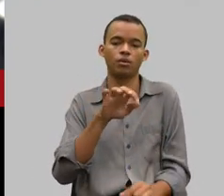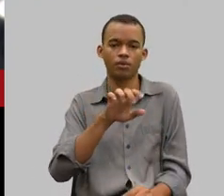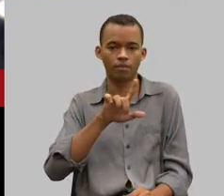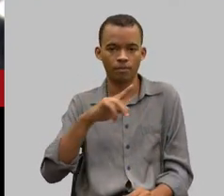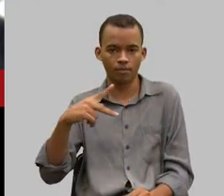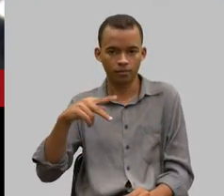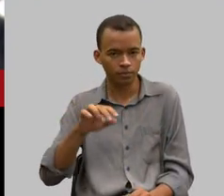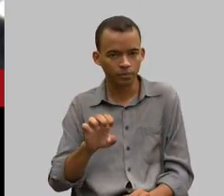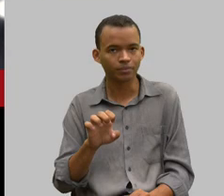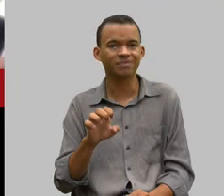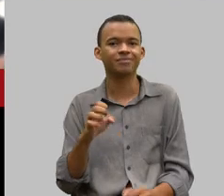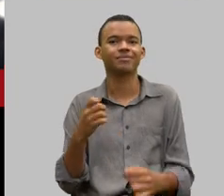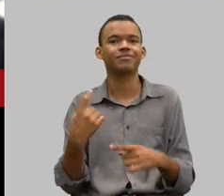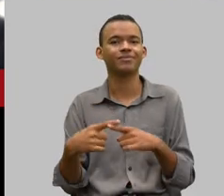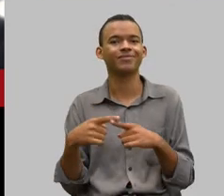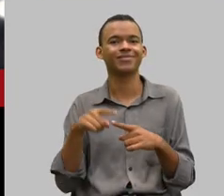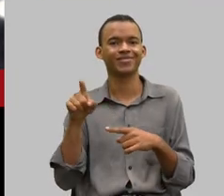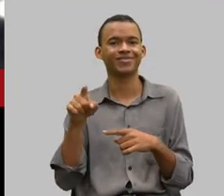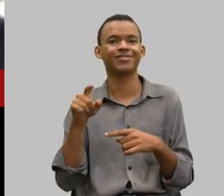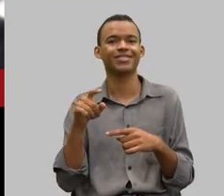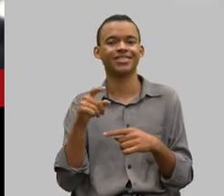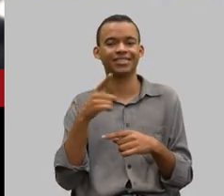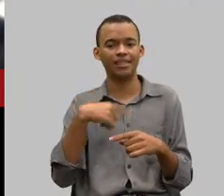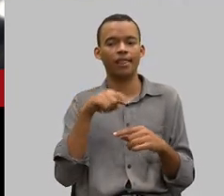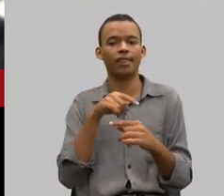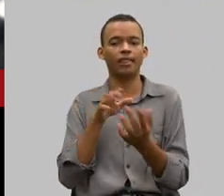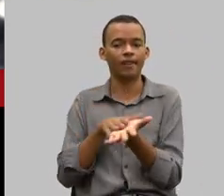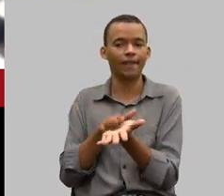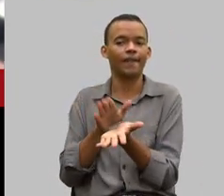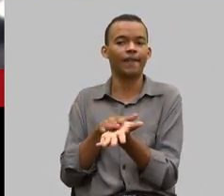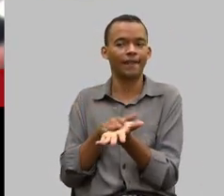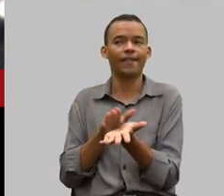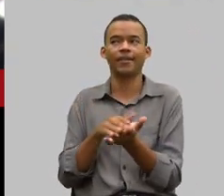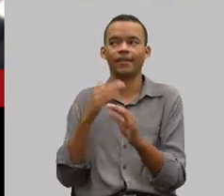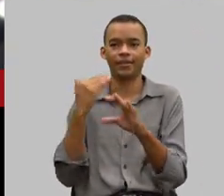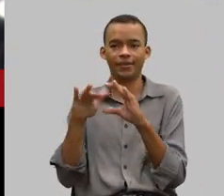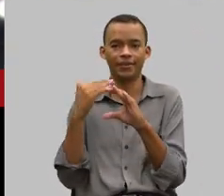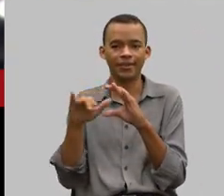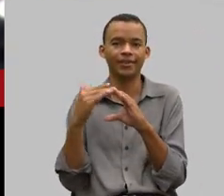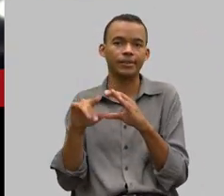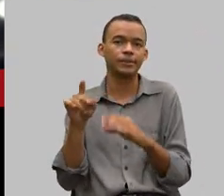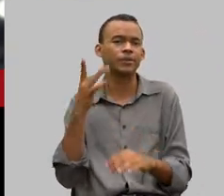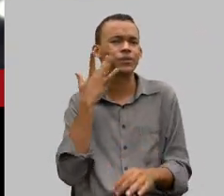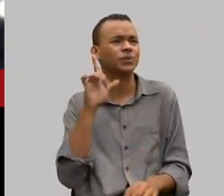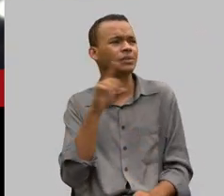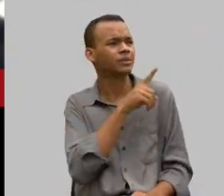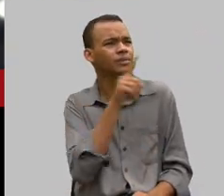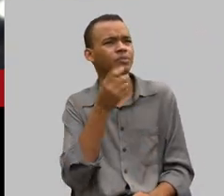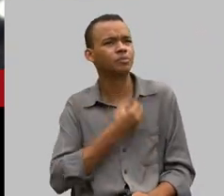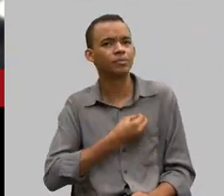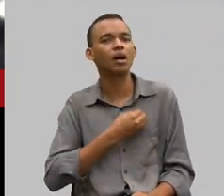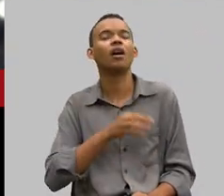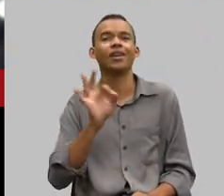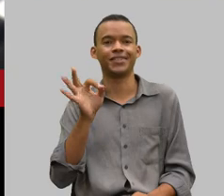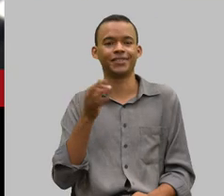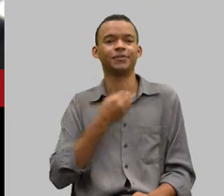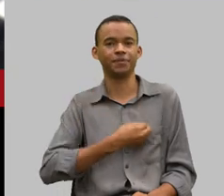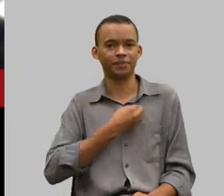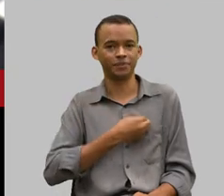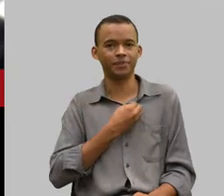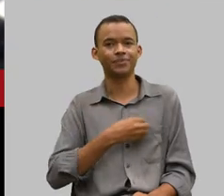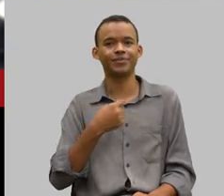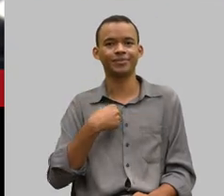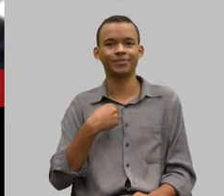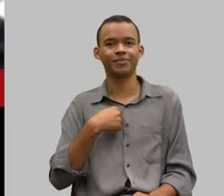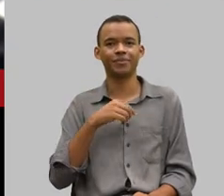que fica lá recebendo as cobranças todo o tempo ele não sei se ele tá aí ainda não tá aí ainda Beleza então já ia